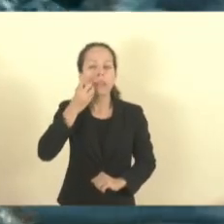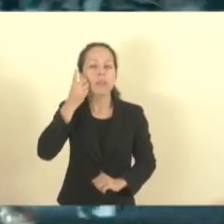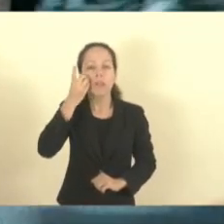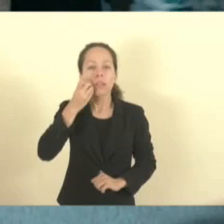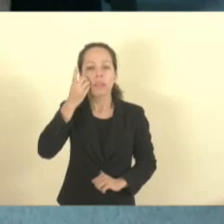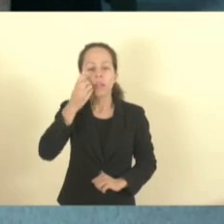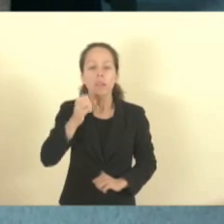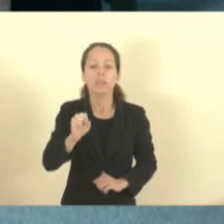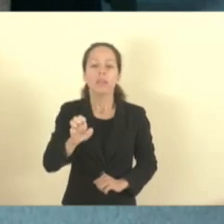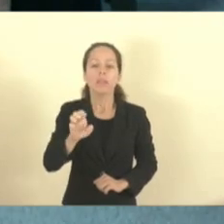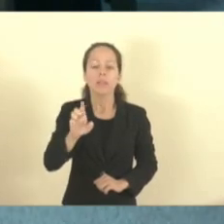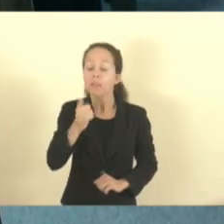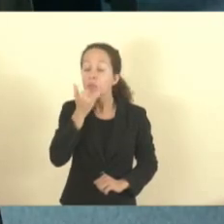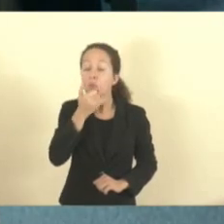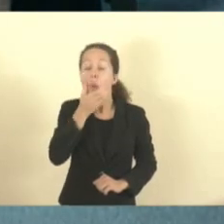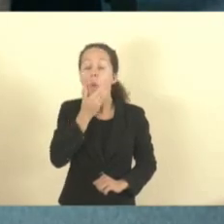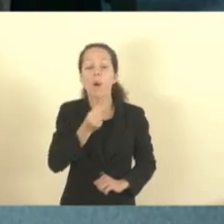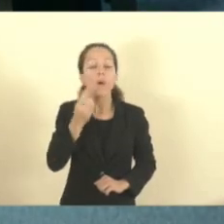deputado Sérgio Meneghelli,